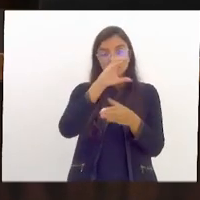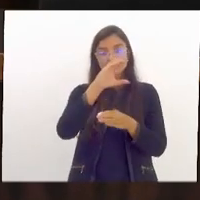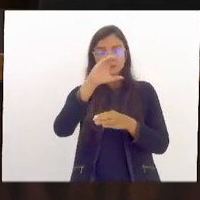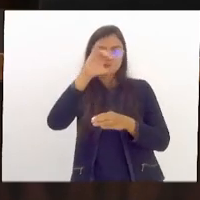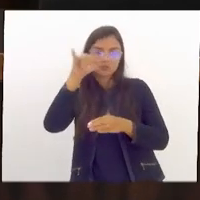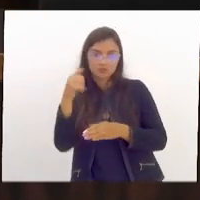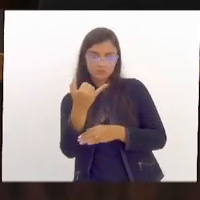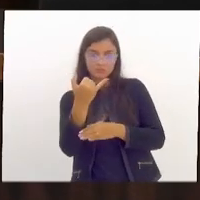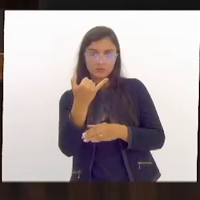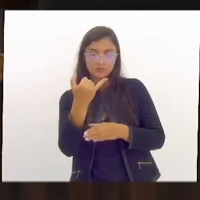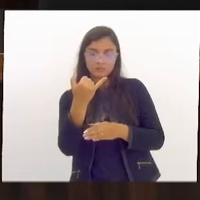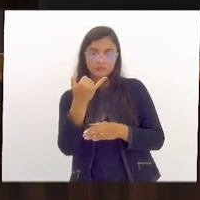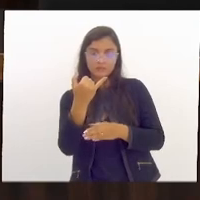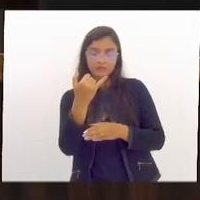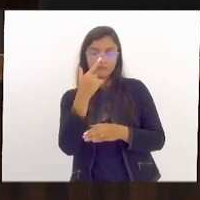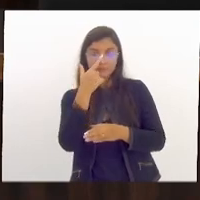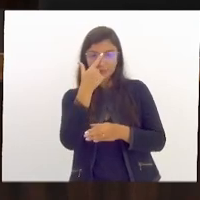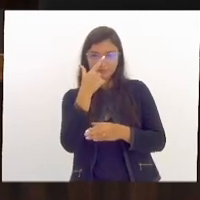Justiça,